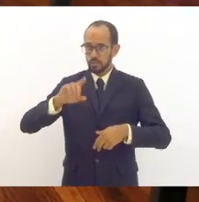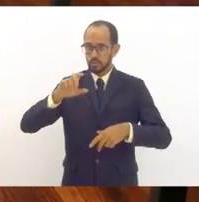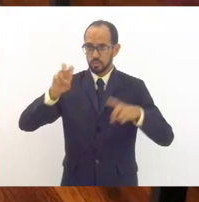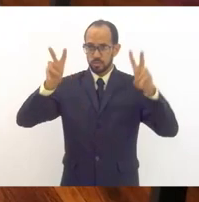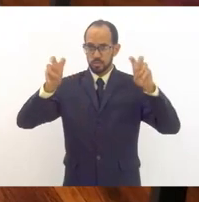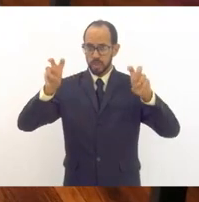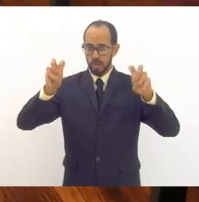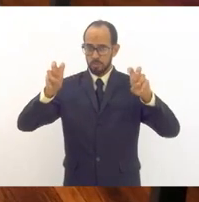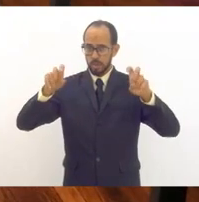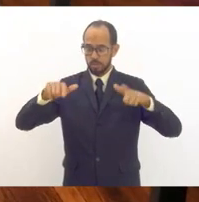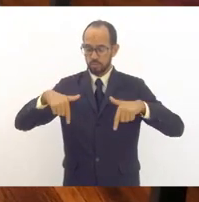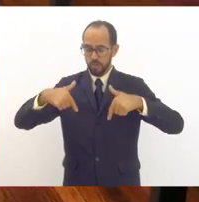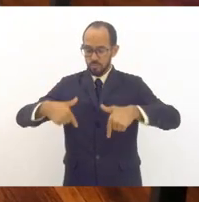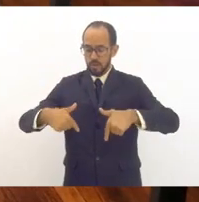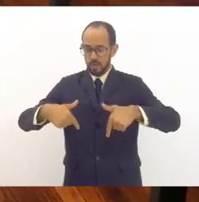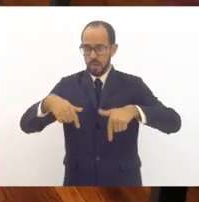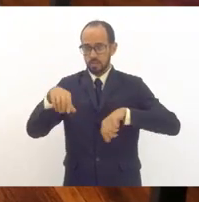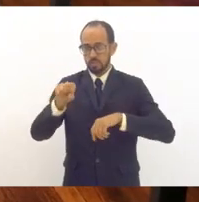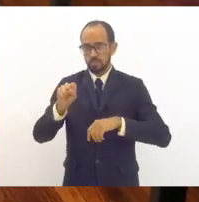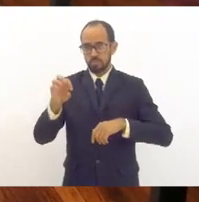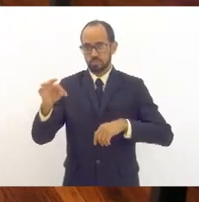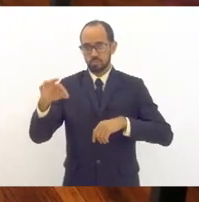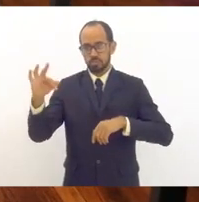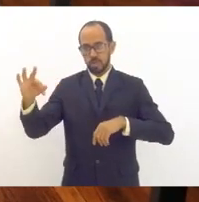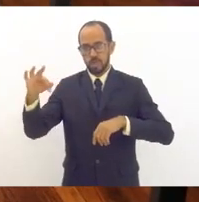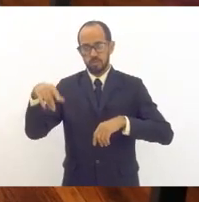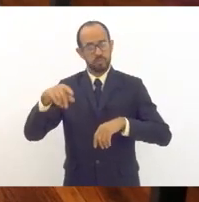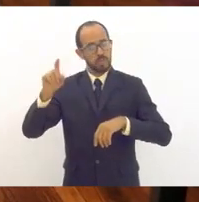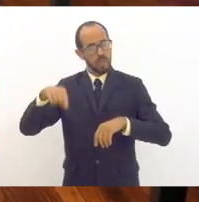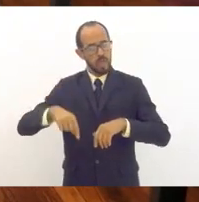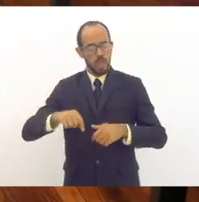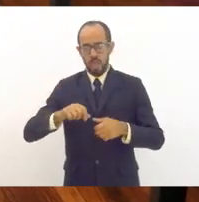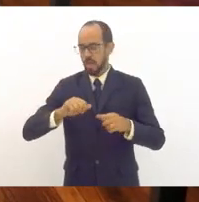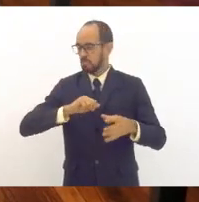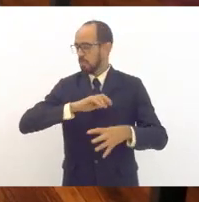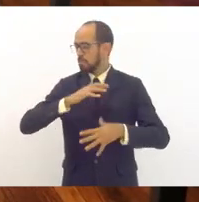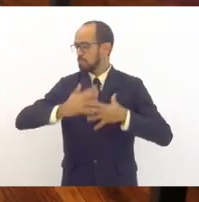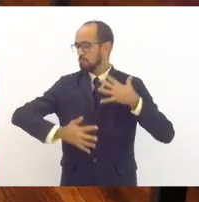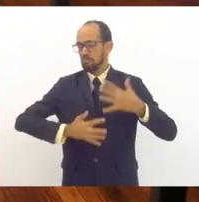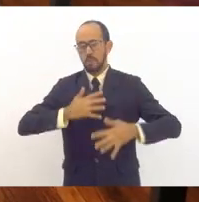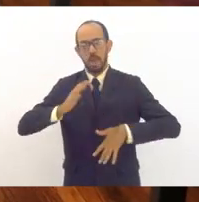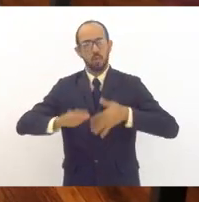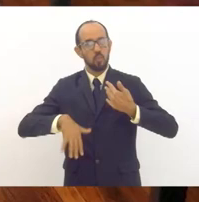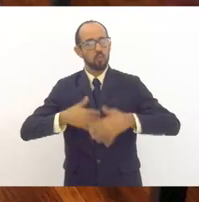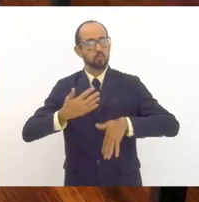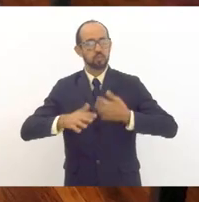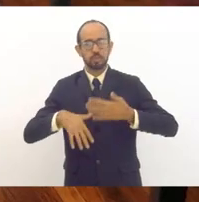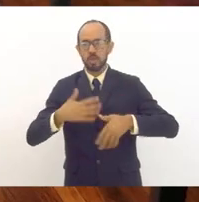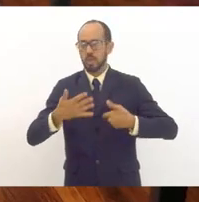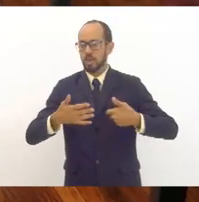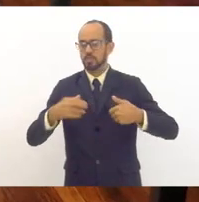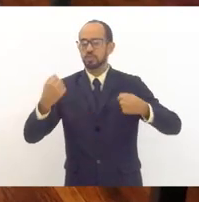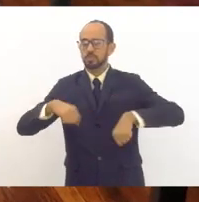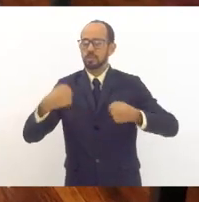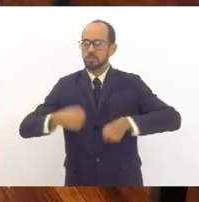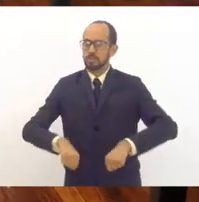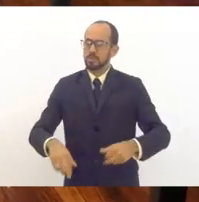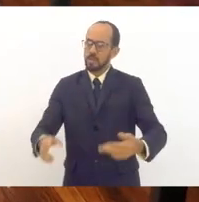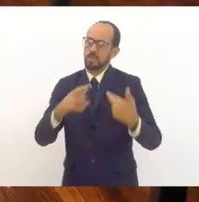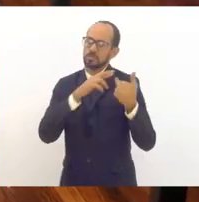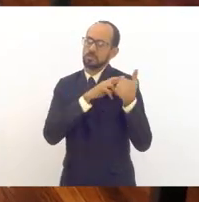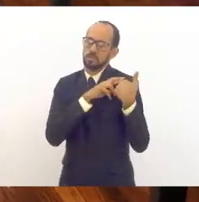é caos pode causar aqui tem que ter responsabilidade e